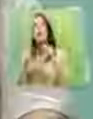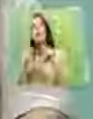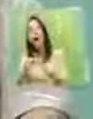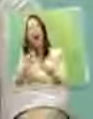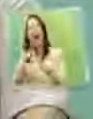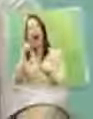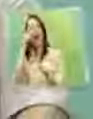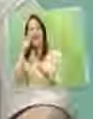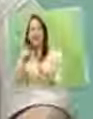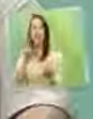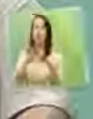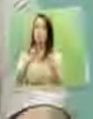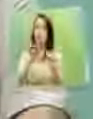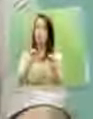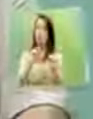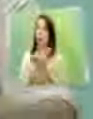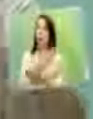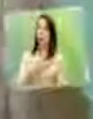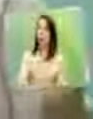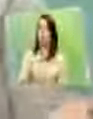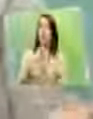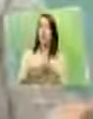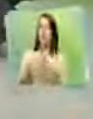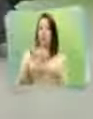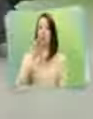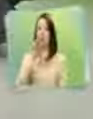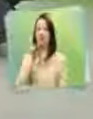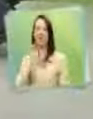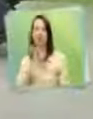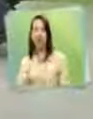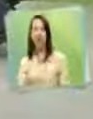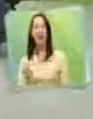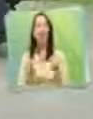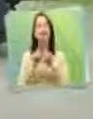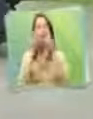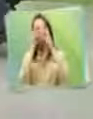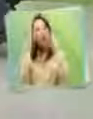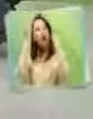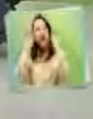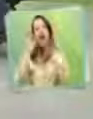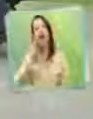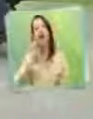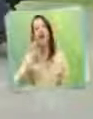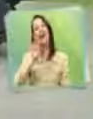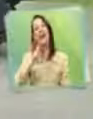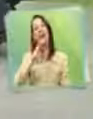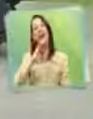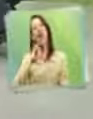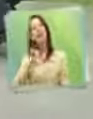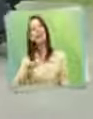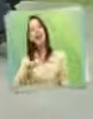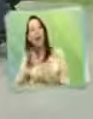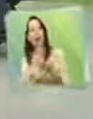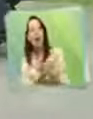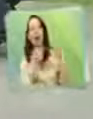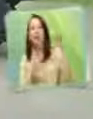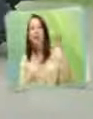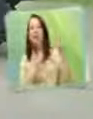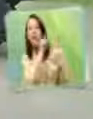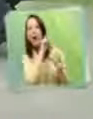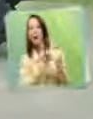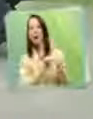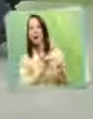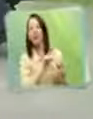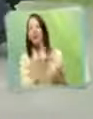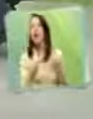Pode ser que isso apareça na prova dessa forma. E pode ser também, igual eu falei, a questão da Grécia, que apareça pedindo uma